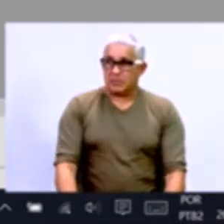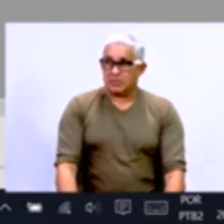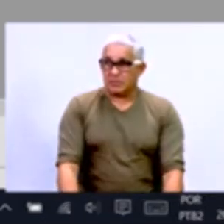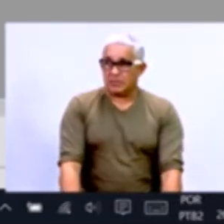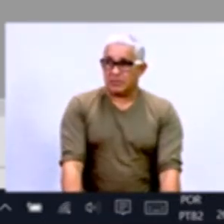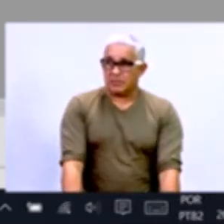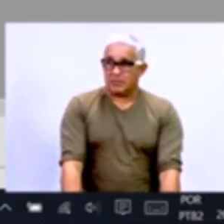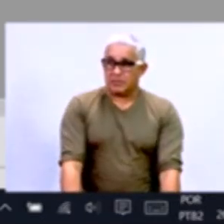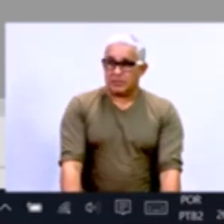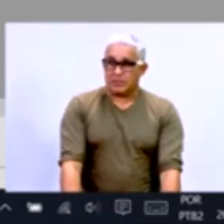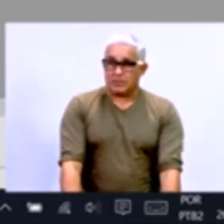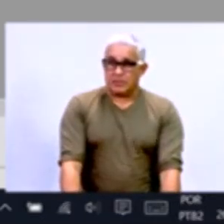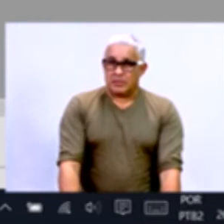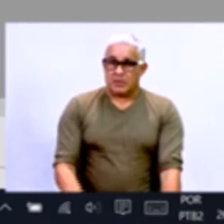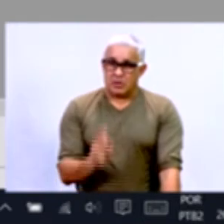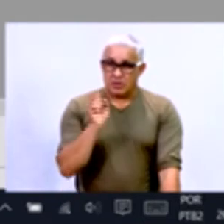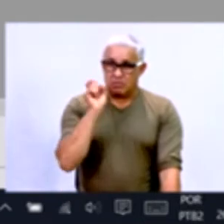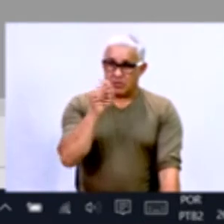Aqui eu vou indicar